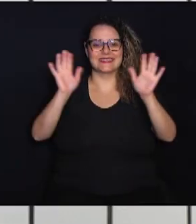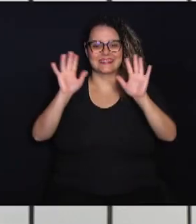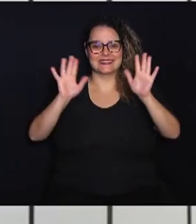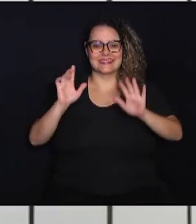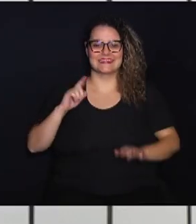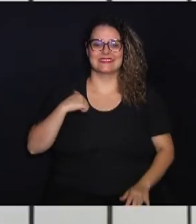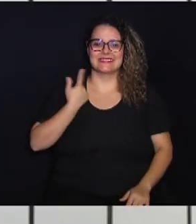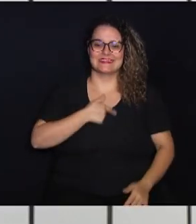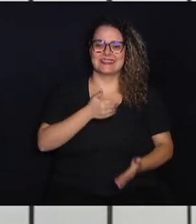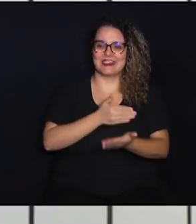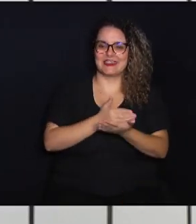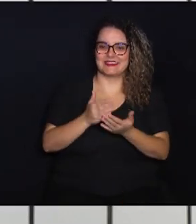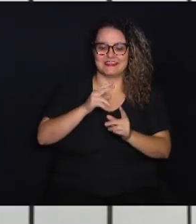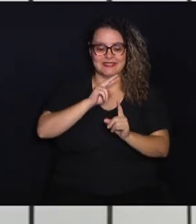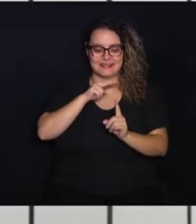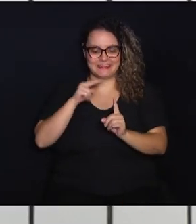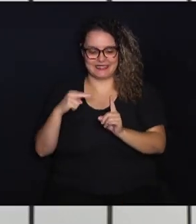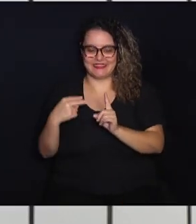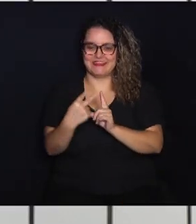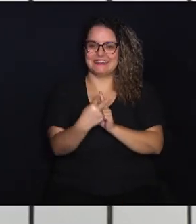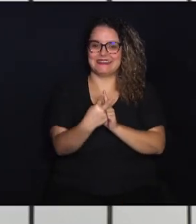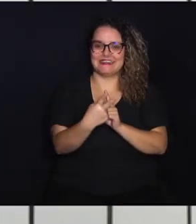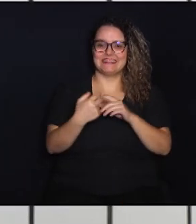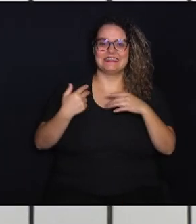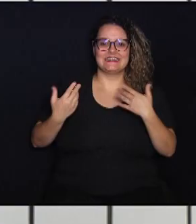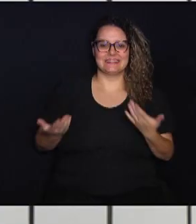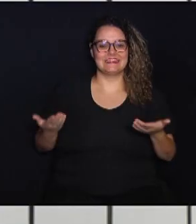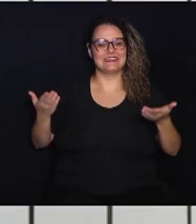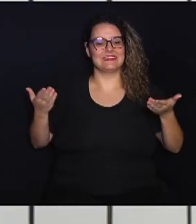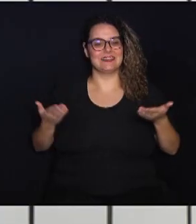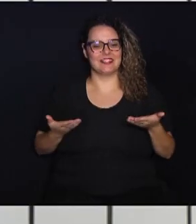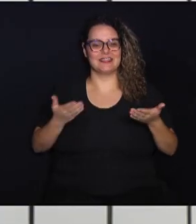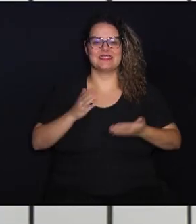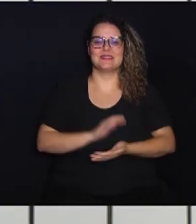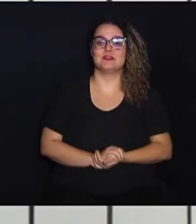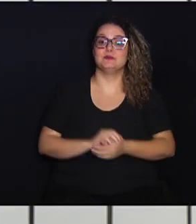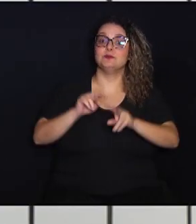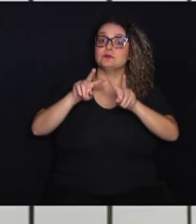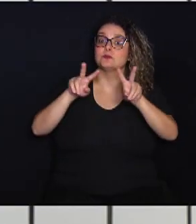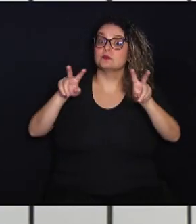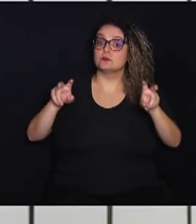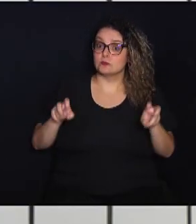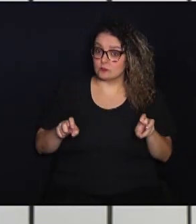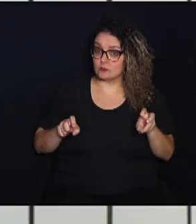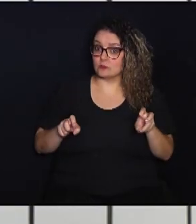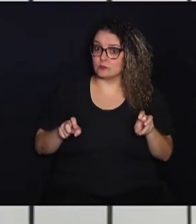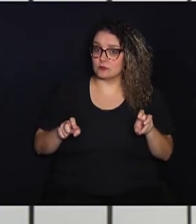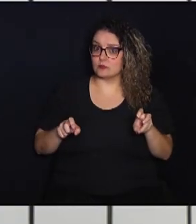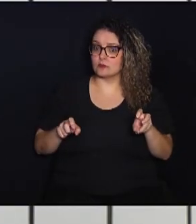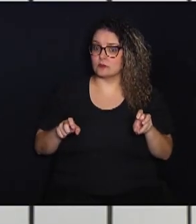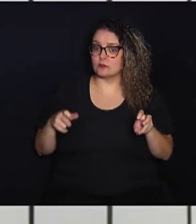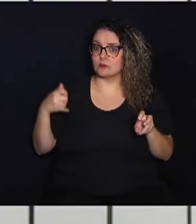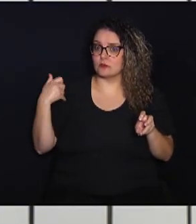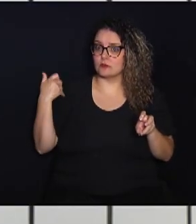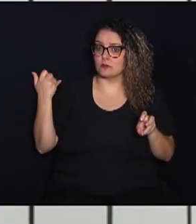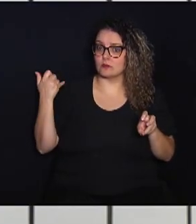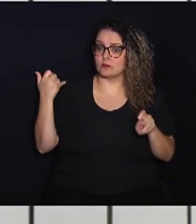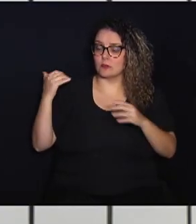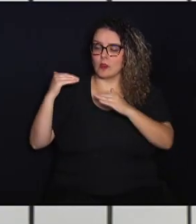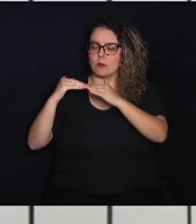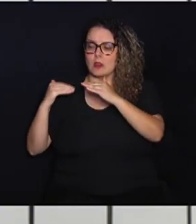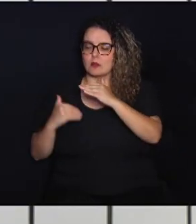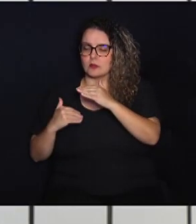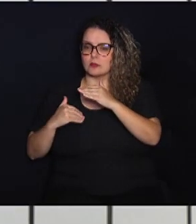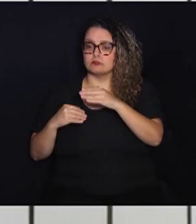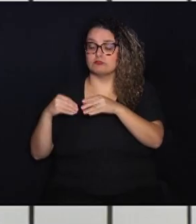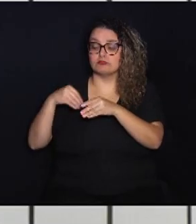Estamos começando o nosso ponto de vista de hoje e o assunto é menores em rede social.